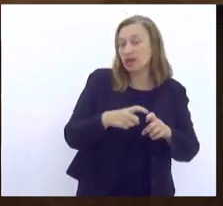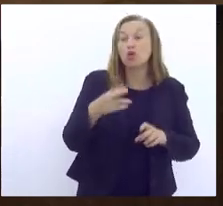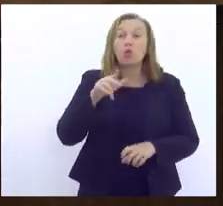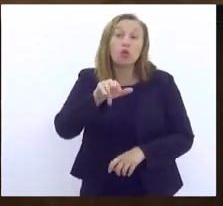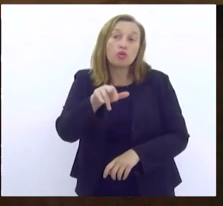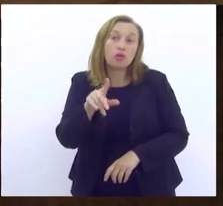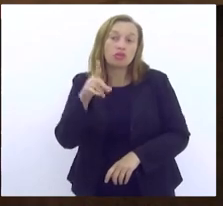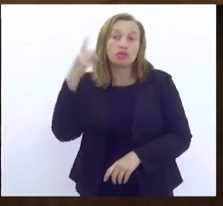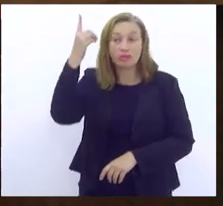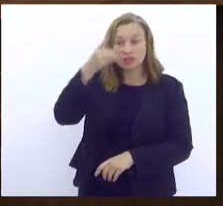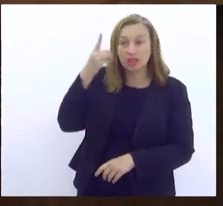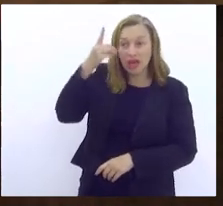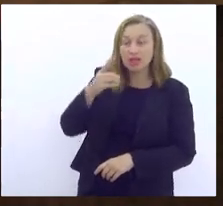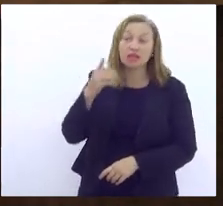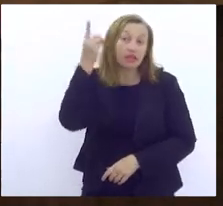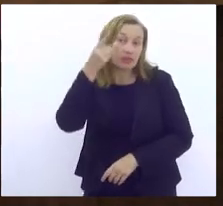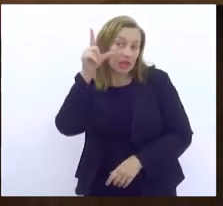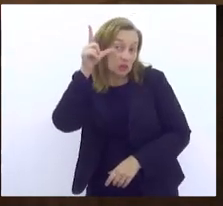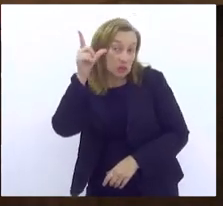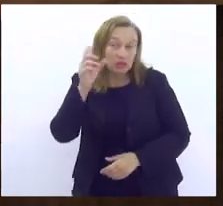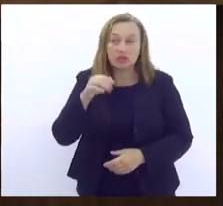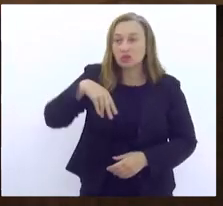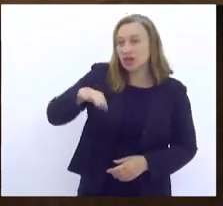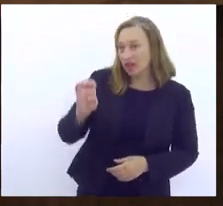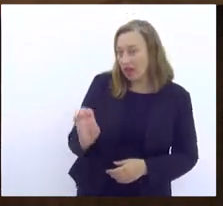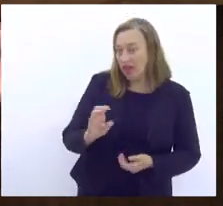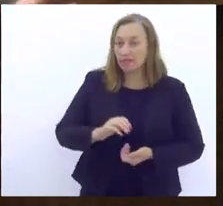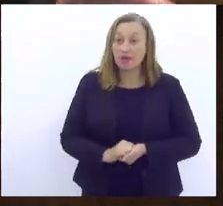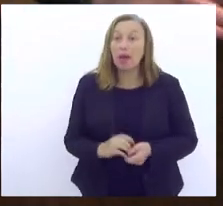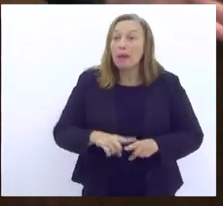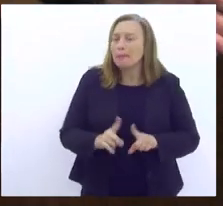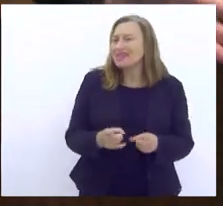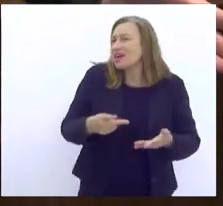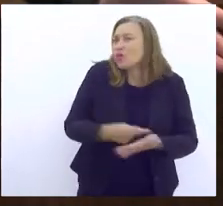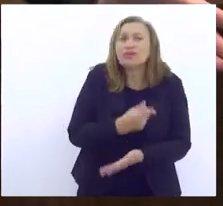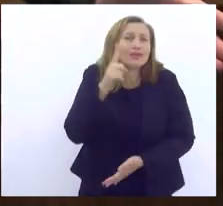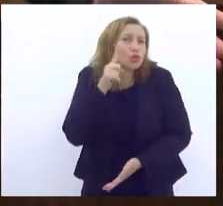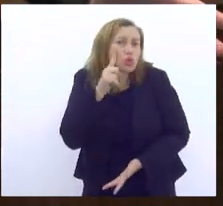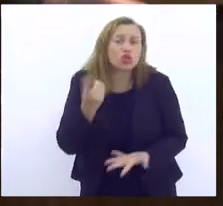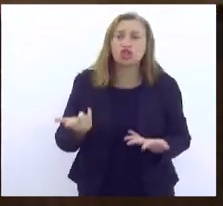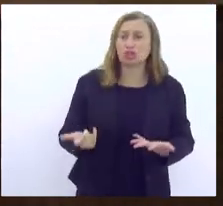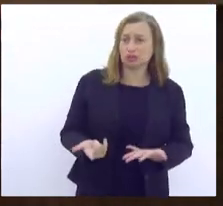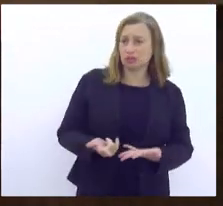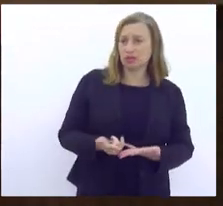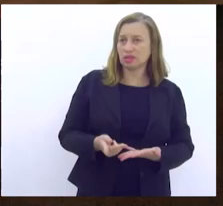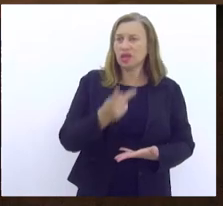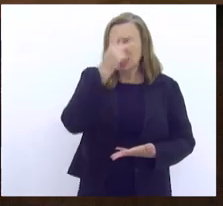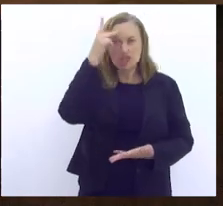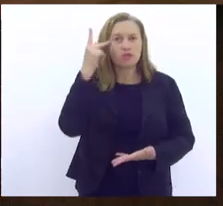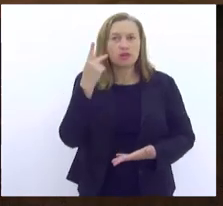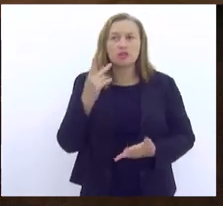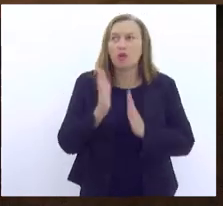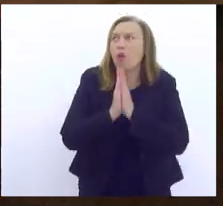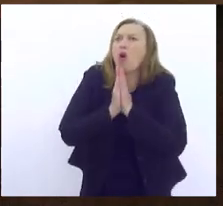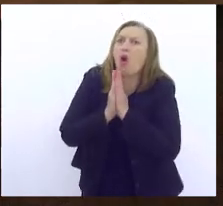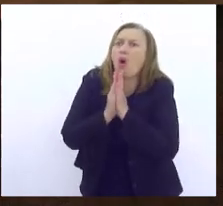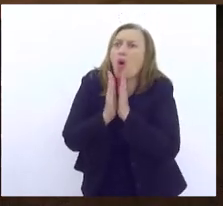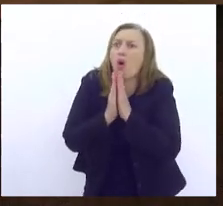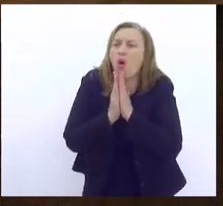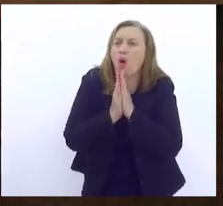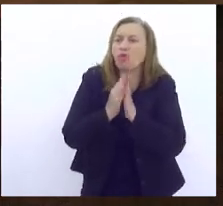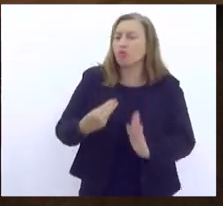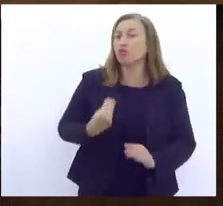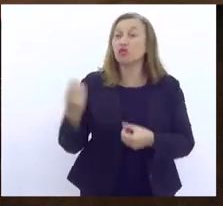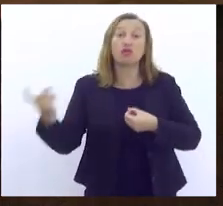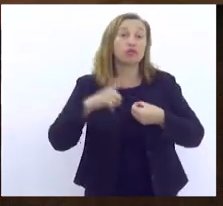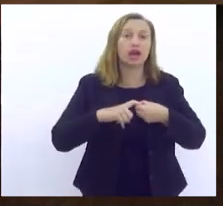deputada, aconteceu com a deputada Lucinha, com o Guilherme Delaroli, mas acontece todo dia. As pessoas oram, ficam rezando para o seu filho